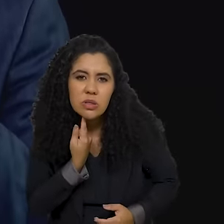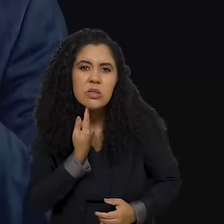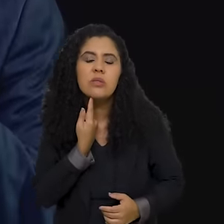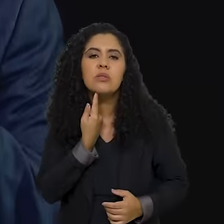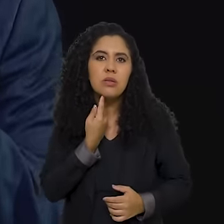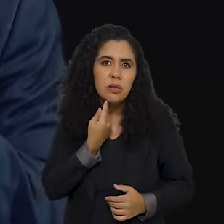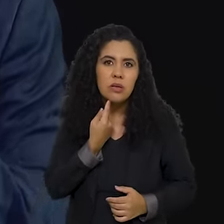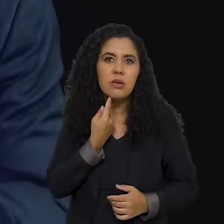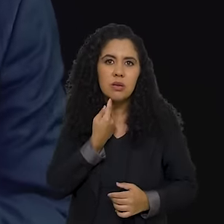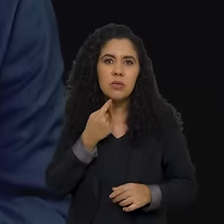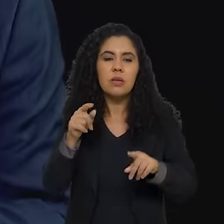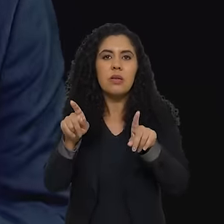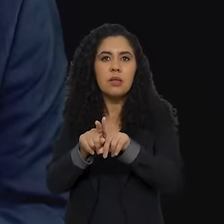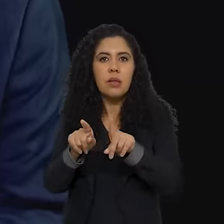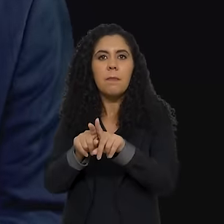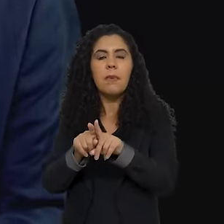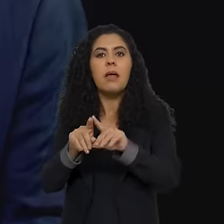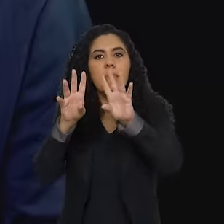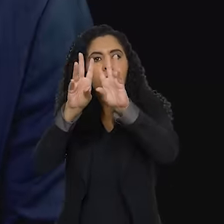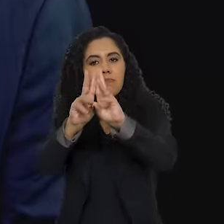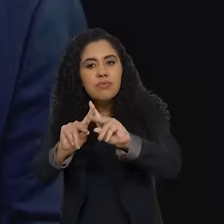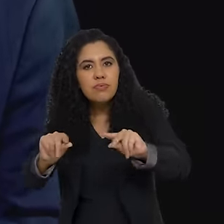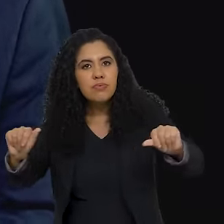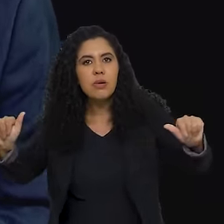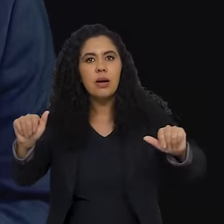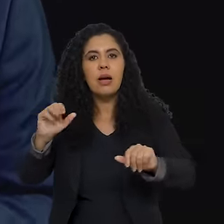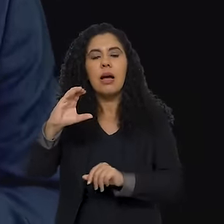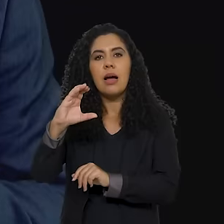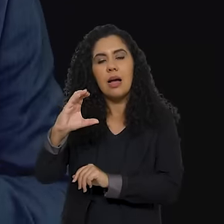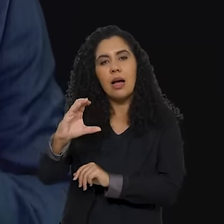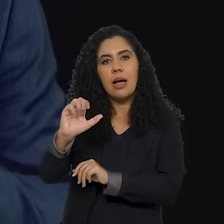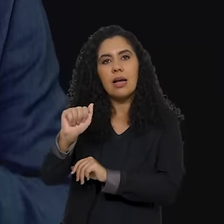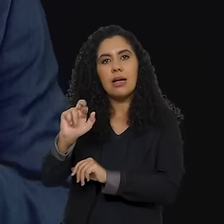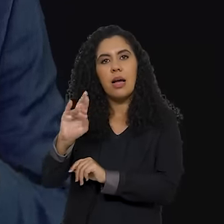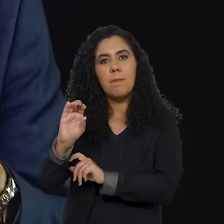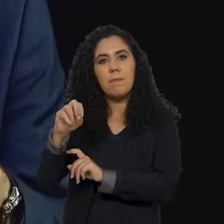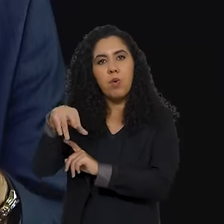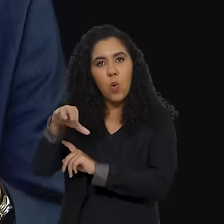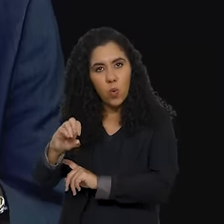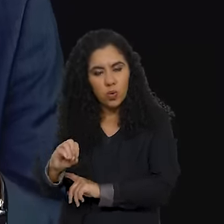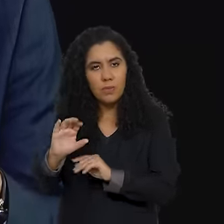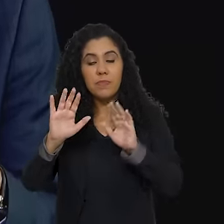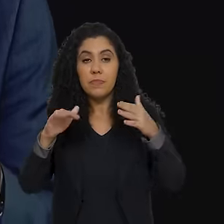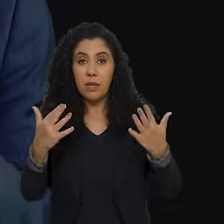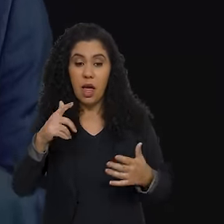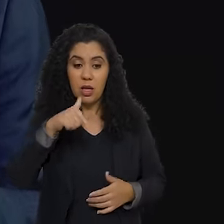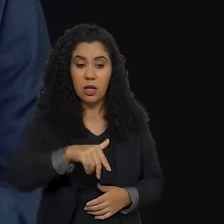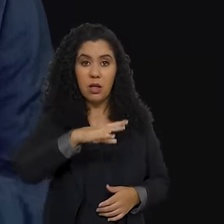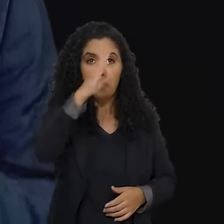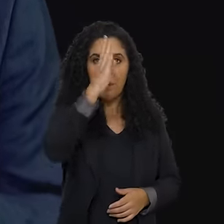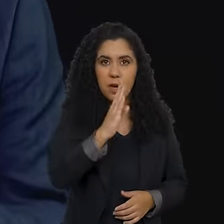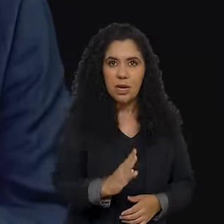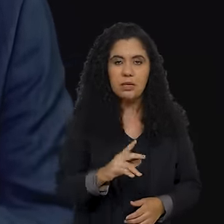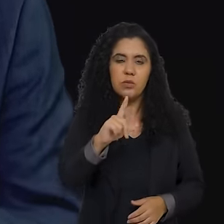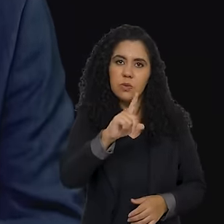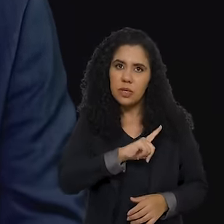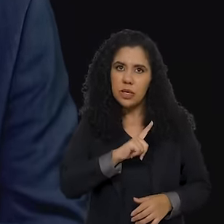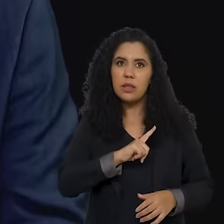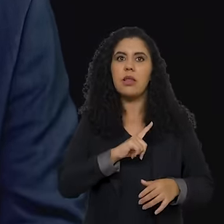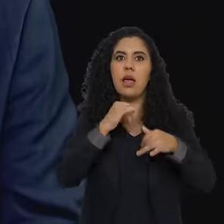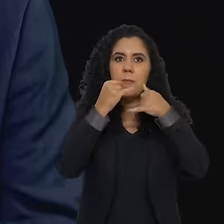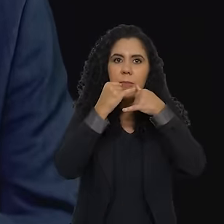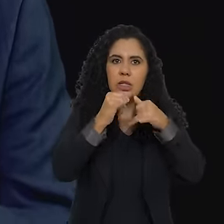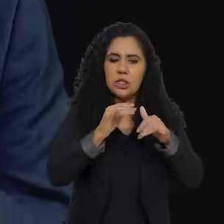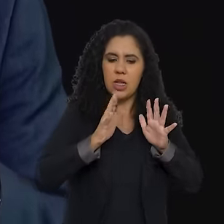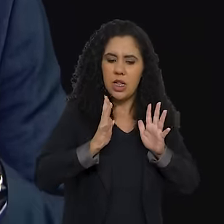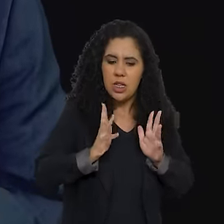estufa, pressionadas pela descarbonização. E o Brasil, por ter uma matriz energética muito